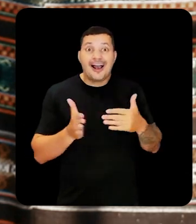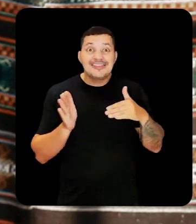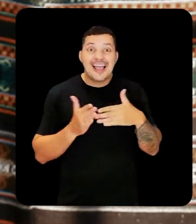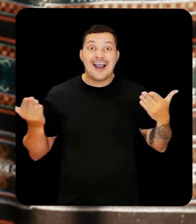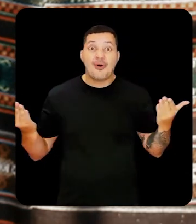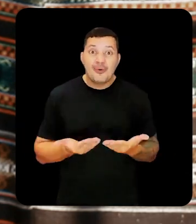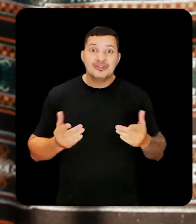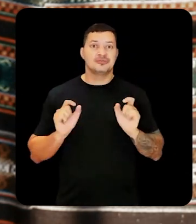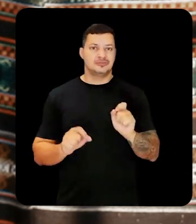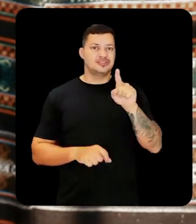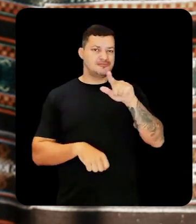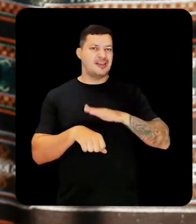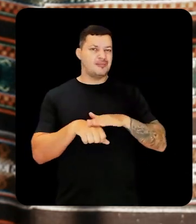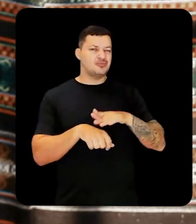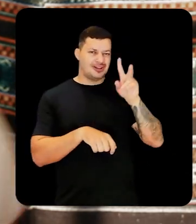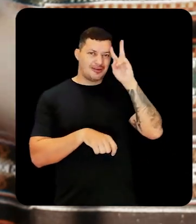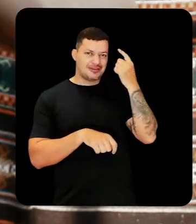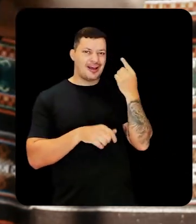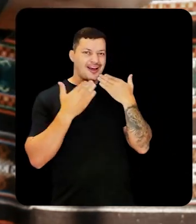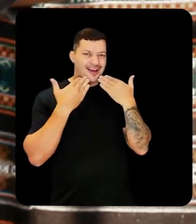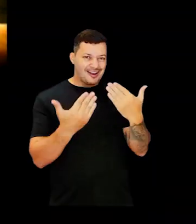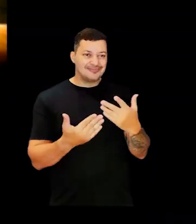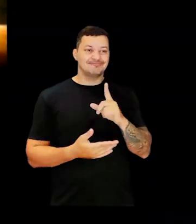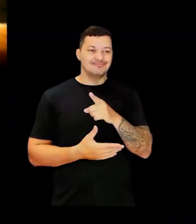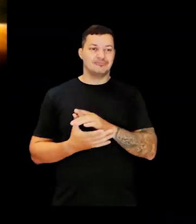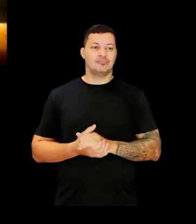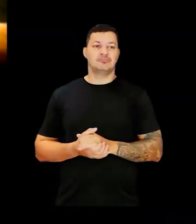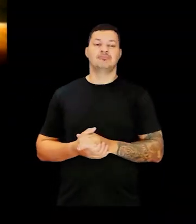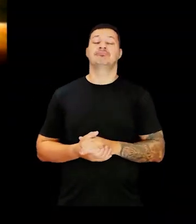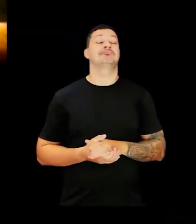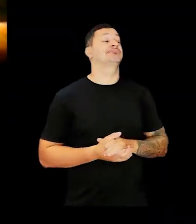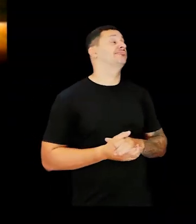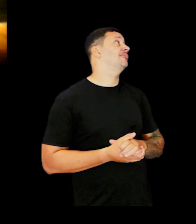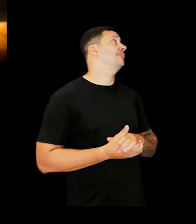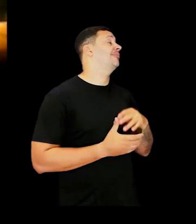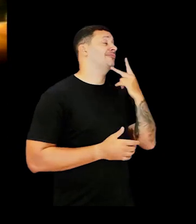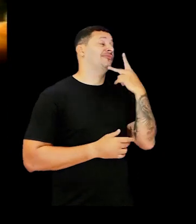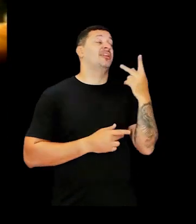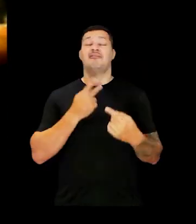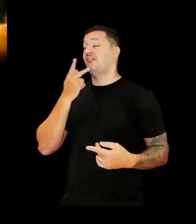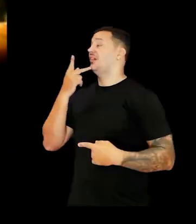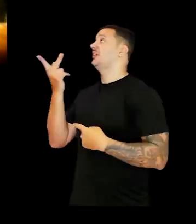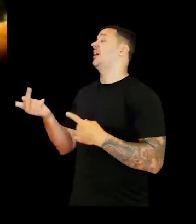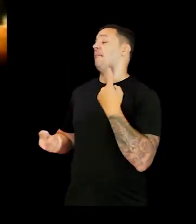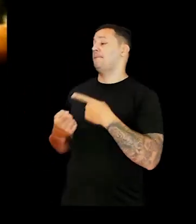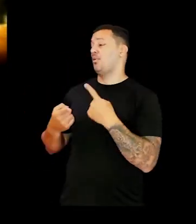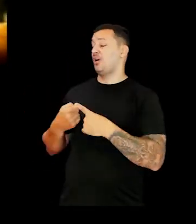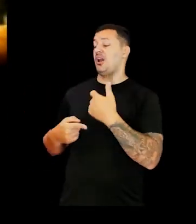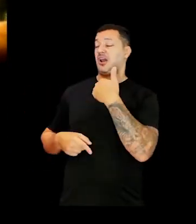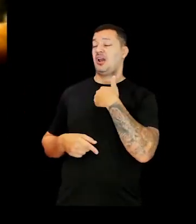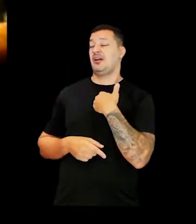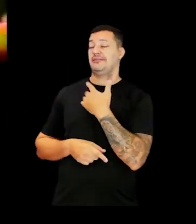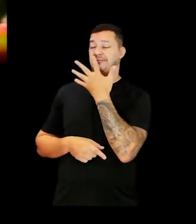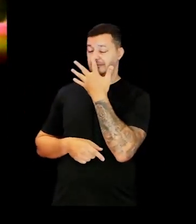até hoje, né? Se encontravam, você que fez aquela peça e tal, né? Tem que acreditar de passagem em virar contribuinte para voltar de igreja. Porque